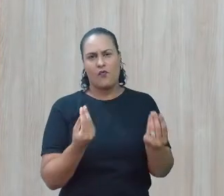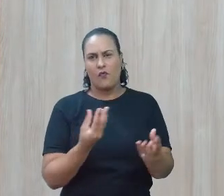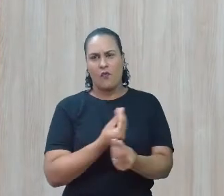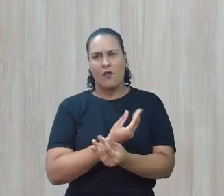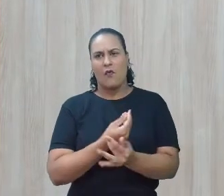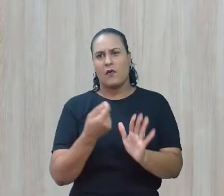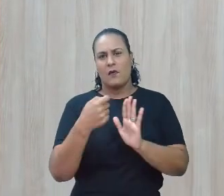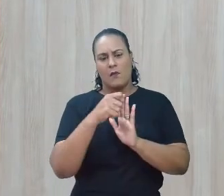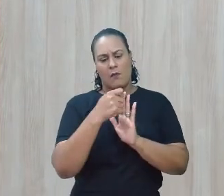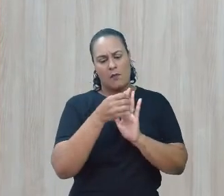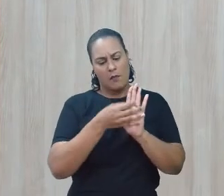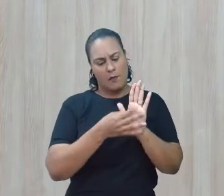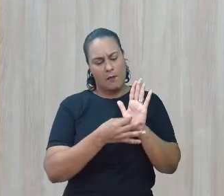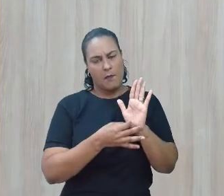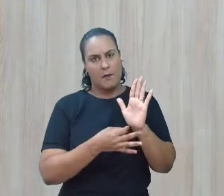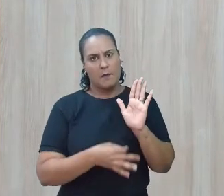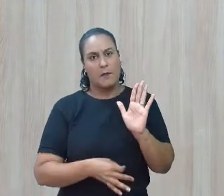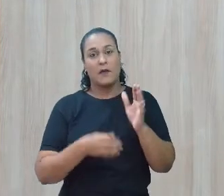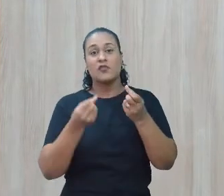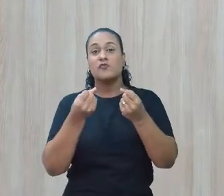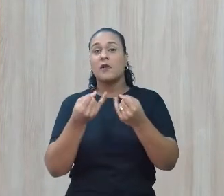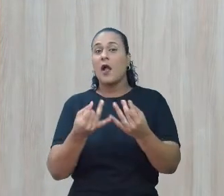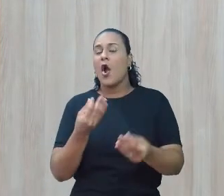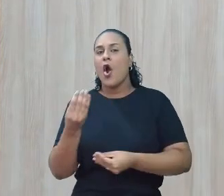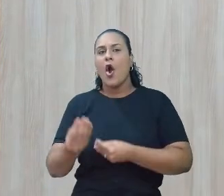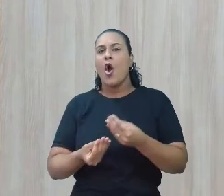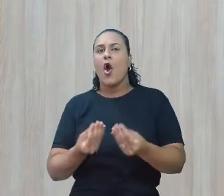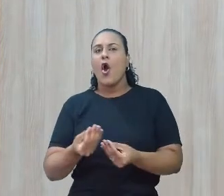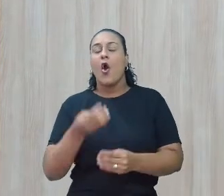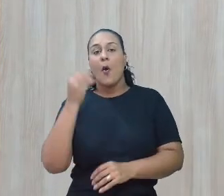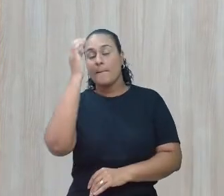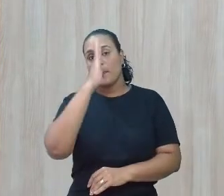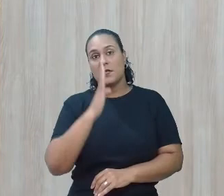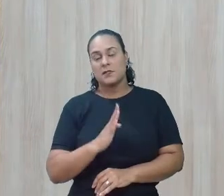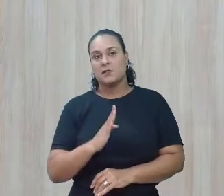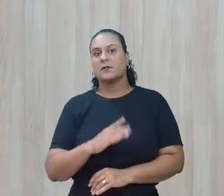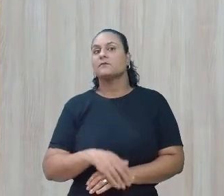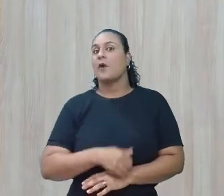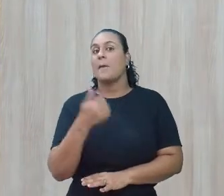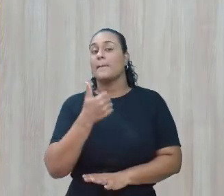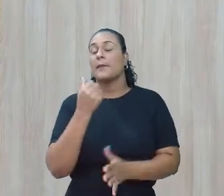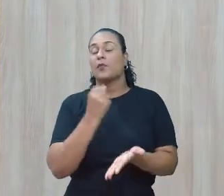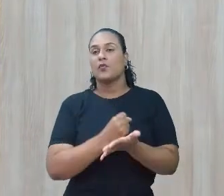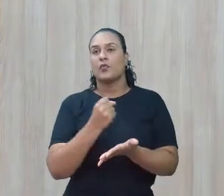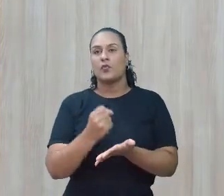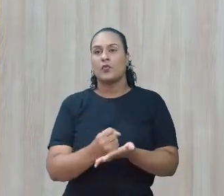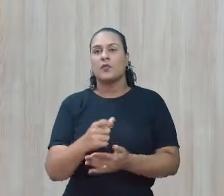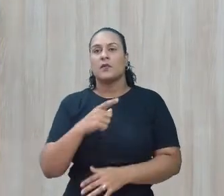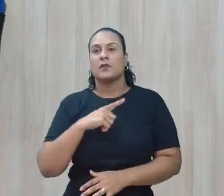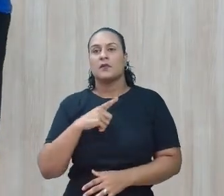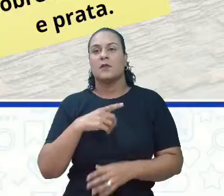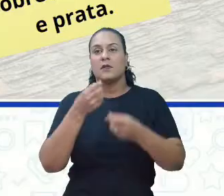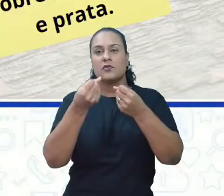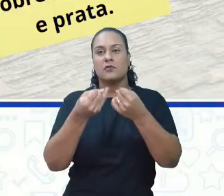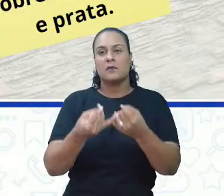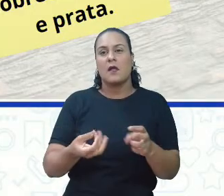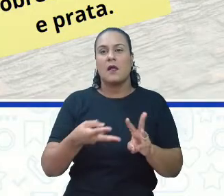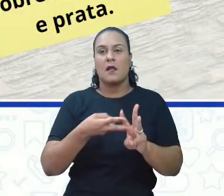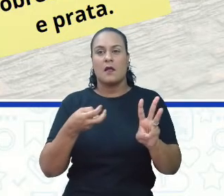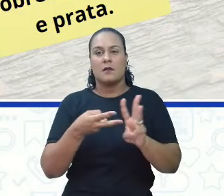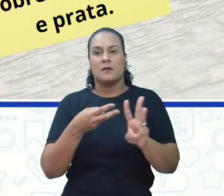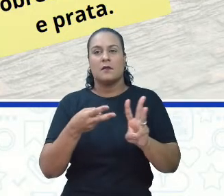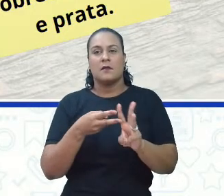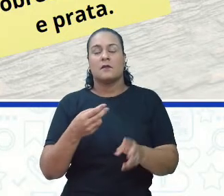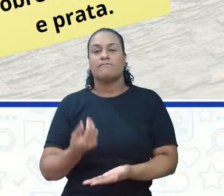longuíssima, descrevendo as terras. Então, é o primeiro documento, né? Então, a gente tem a descrição dos indígenas e